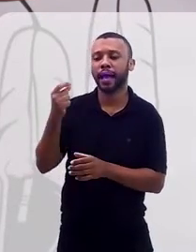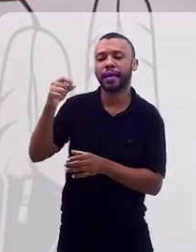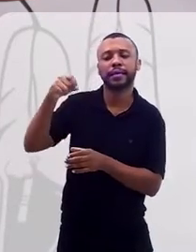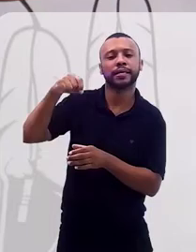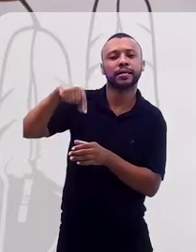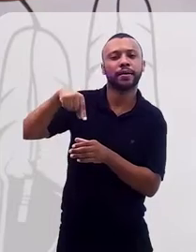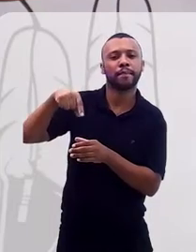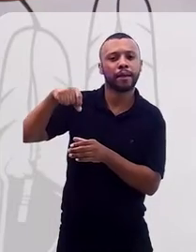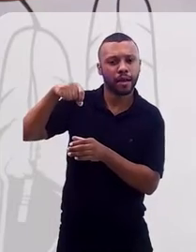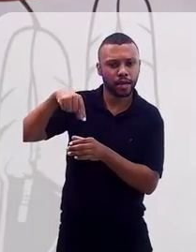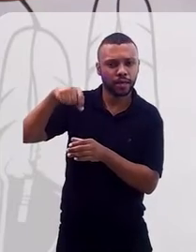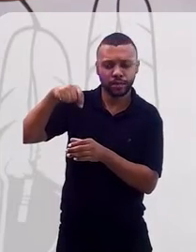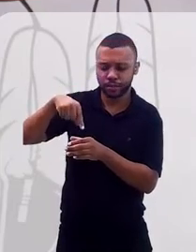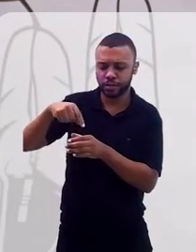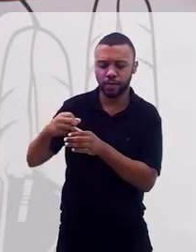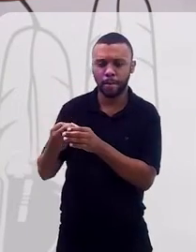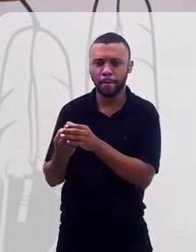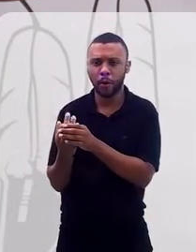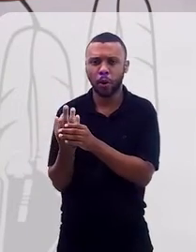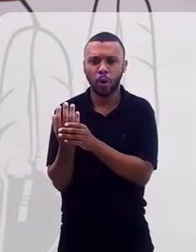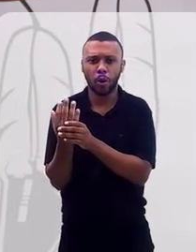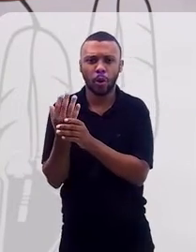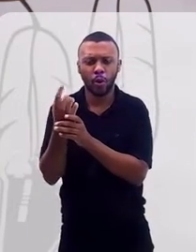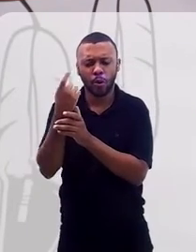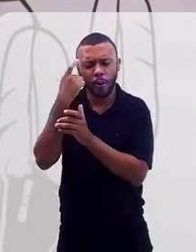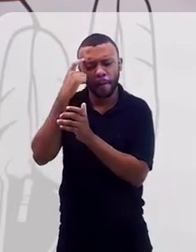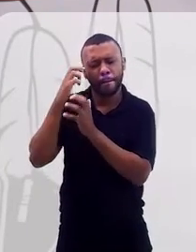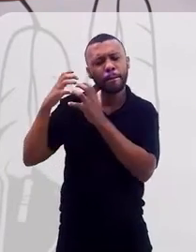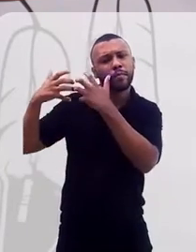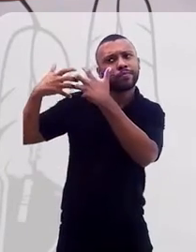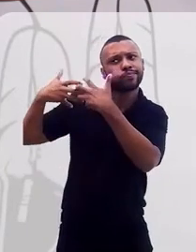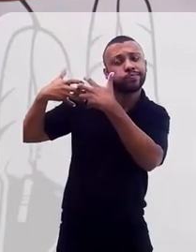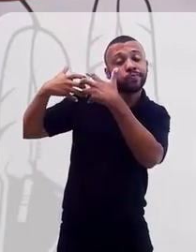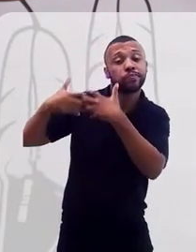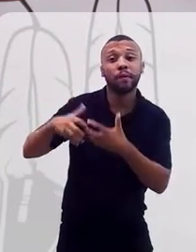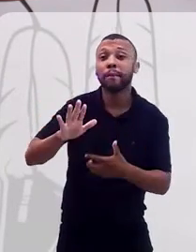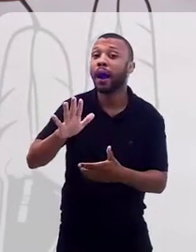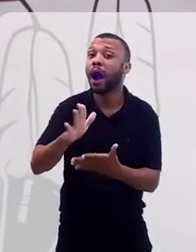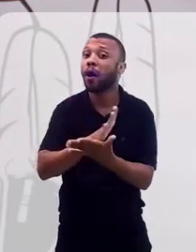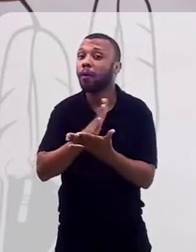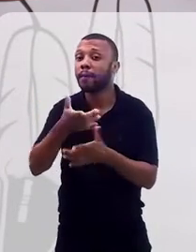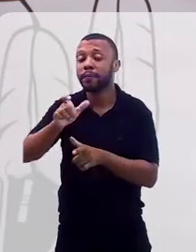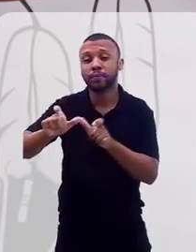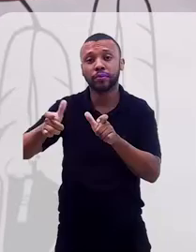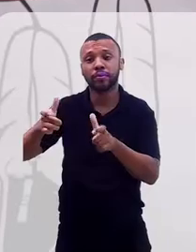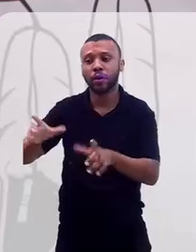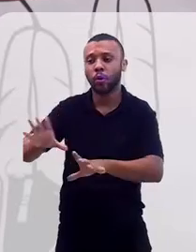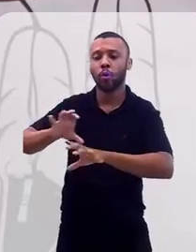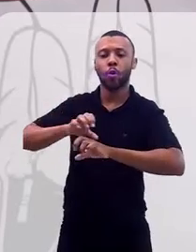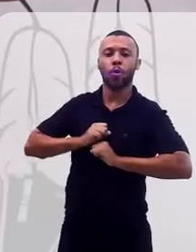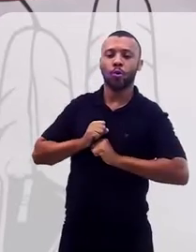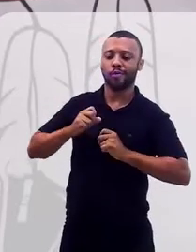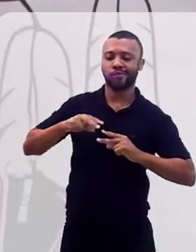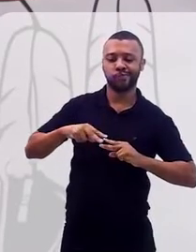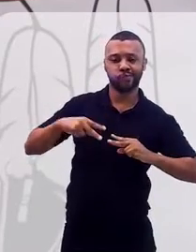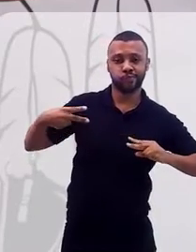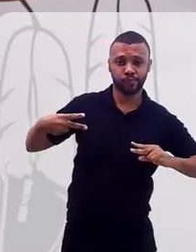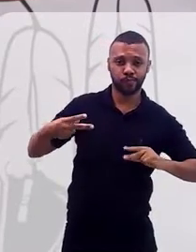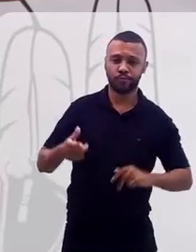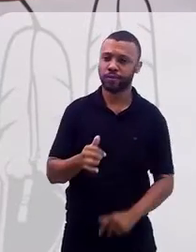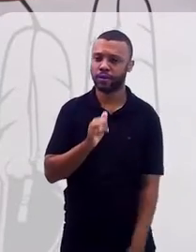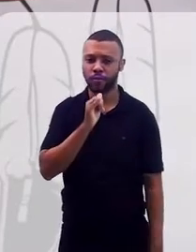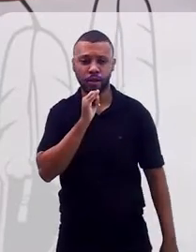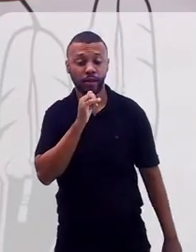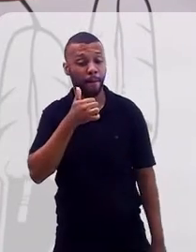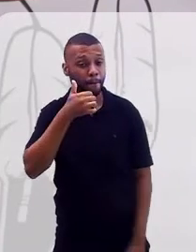essa essa semente só que algumas dessas pessoas traz isso no DNA né Por exemplo a minha